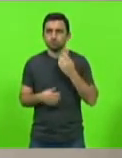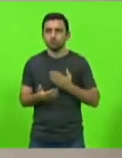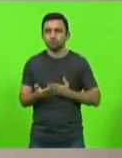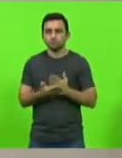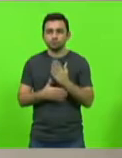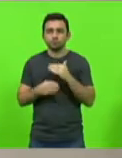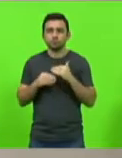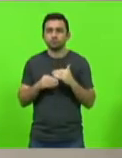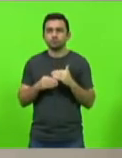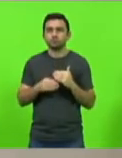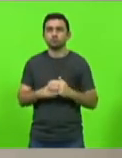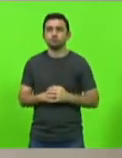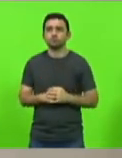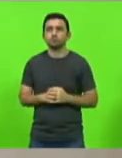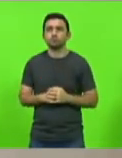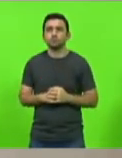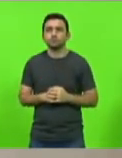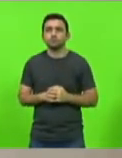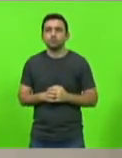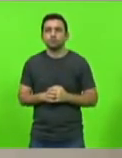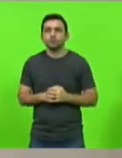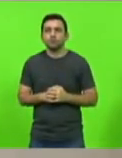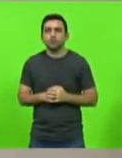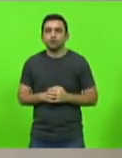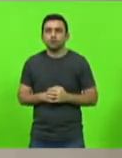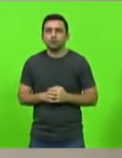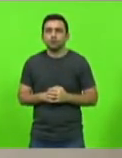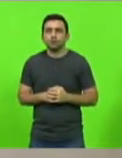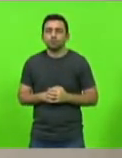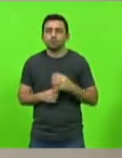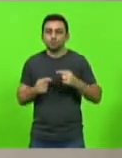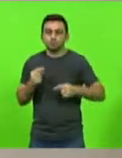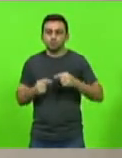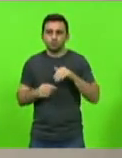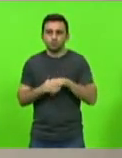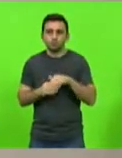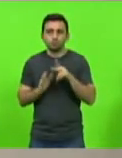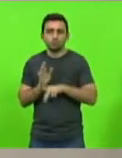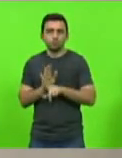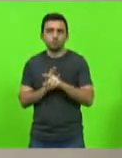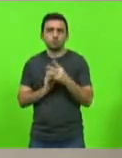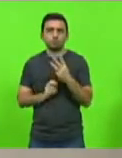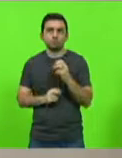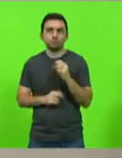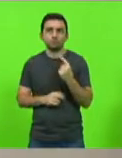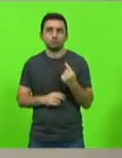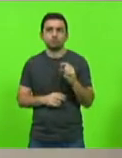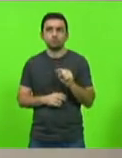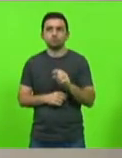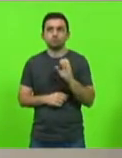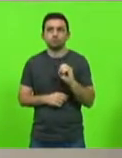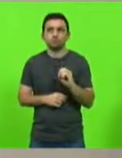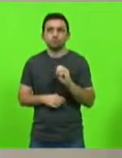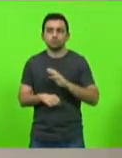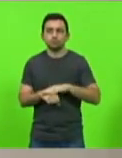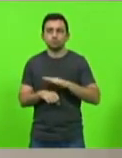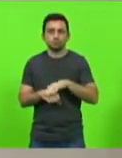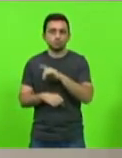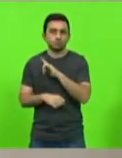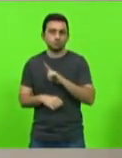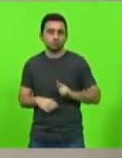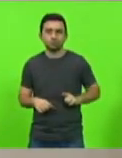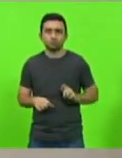Aprovado por unanimidade. Discussão e votação do projeto de lei 301.0 de 2021, autor governo do Estado,